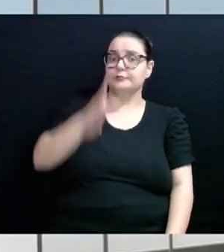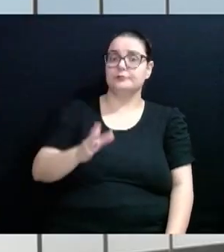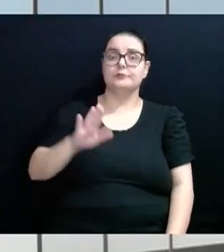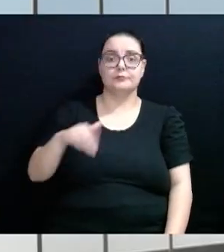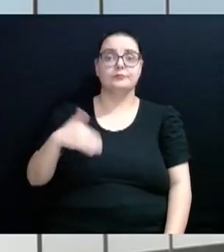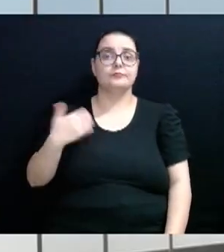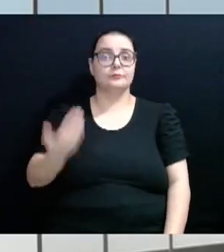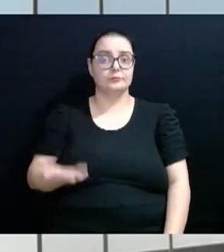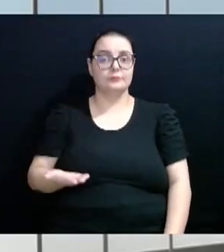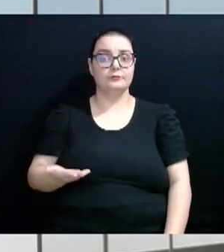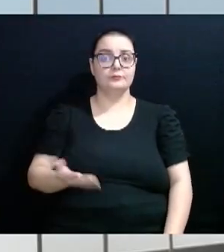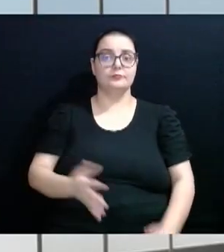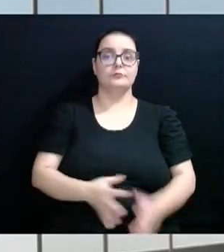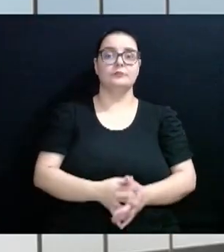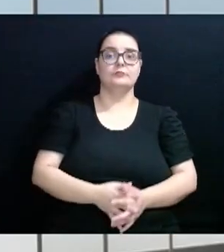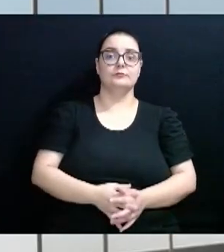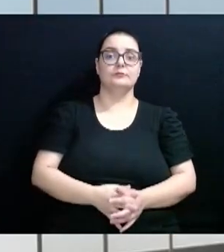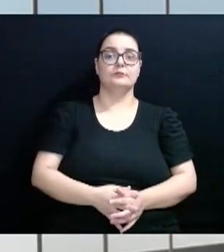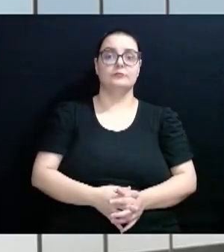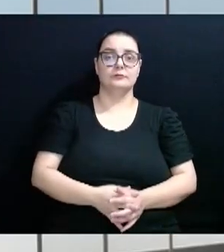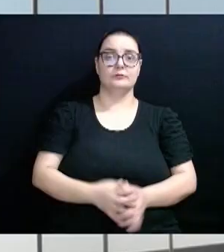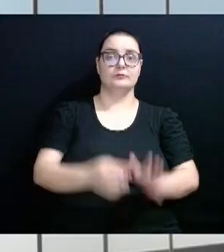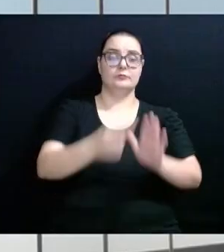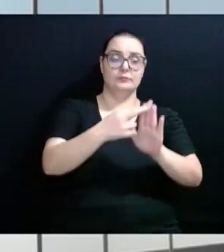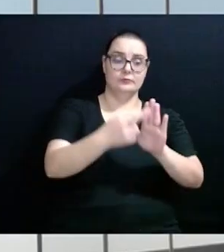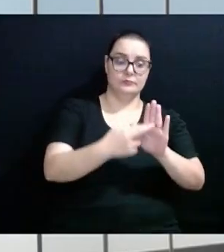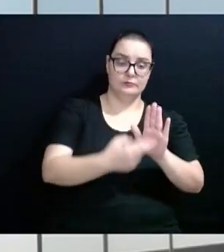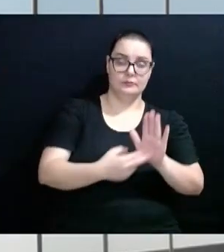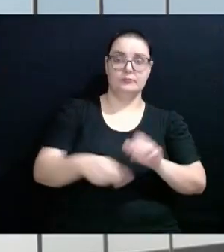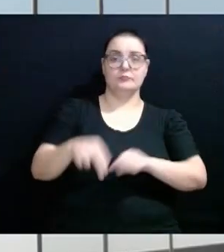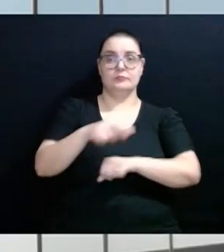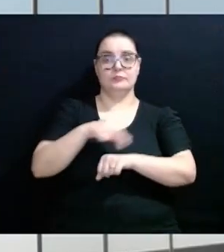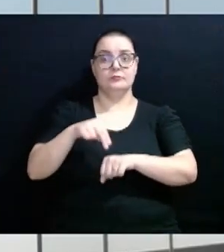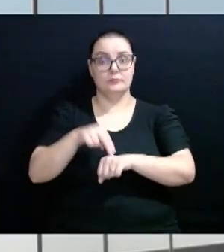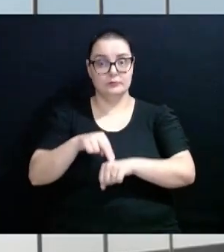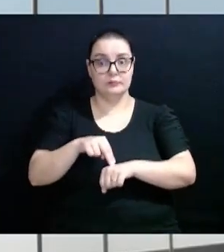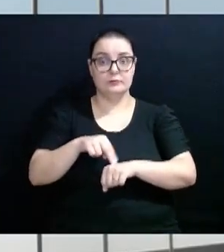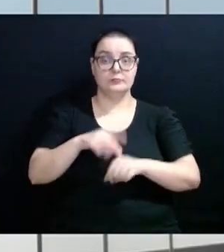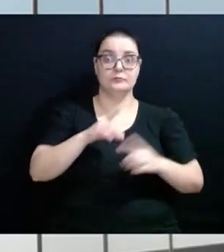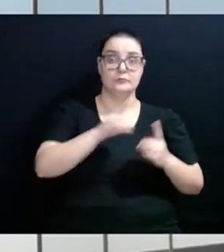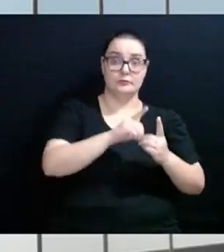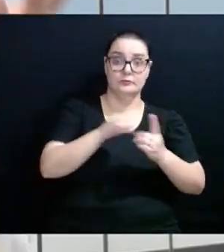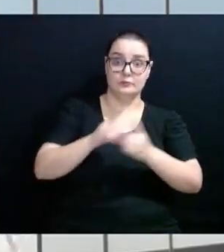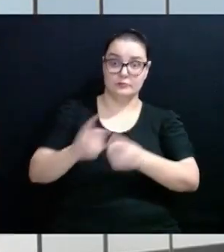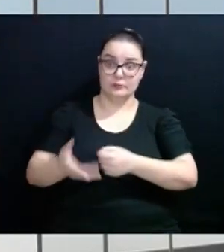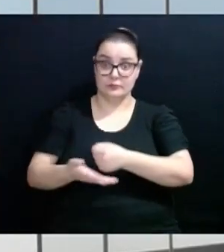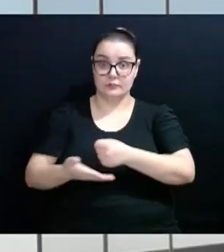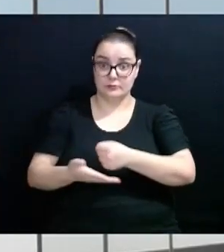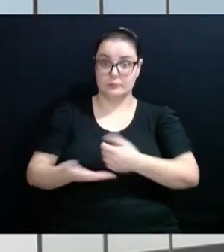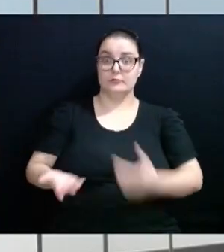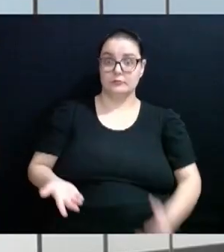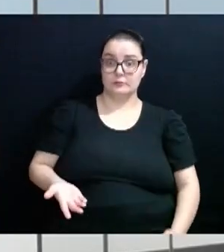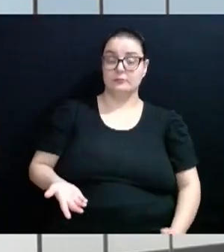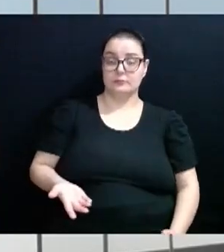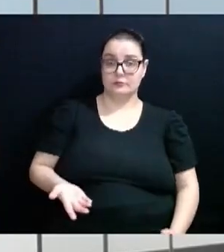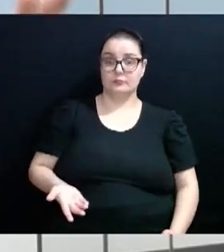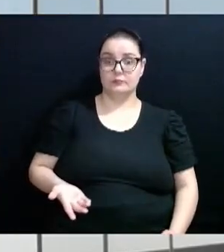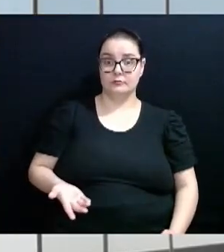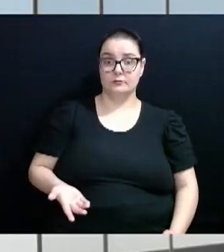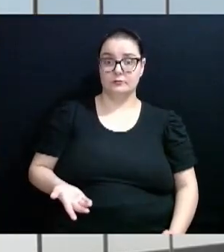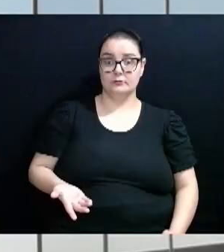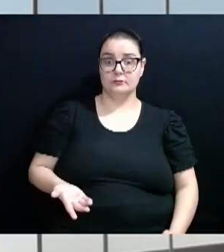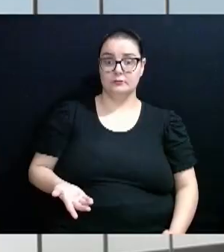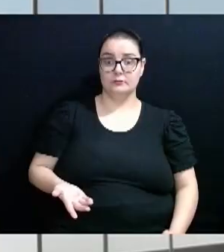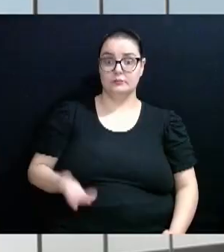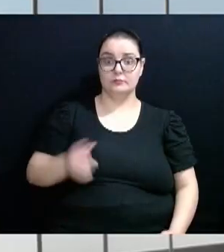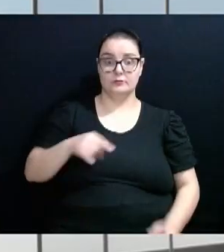né, essas regras nacionais atendem aos princípios básicos, né, que